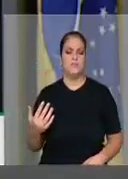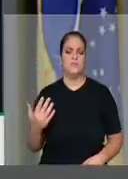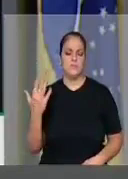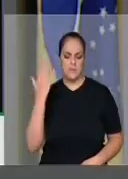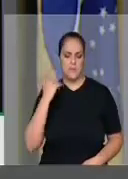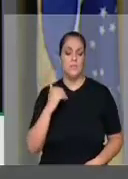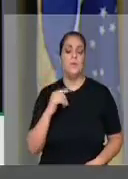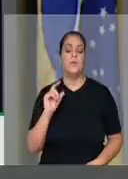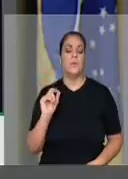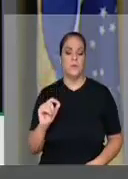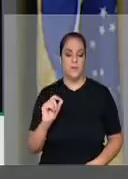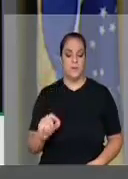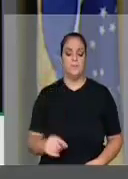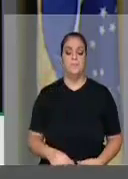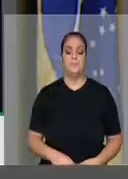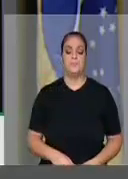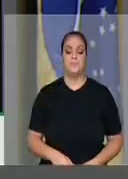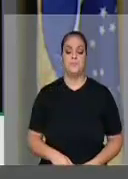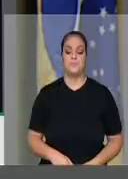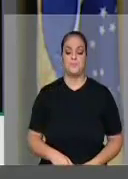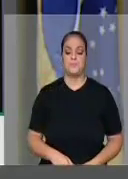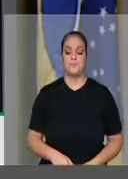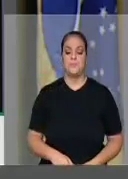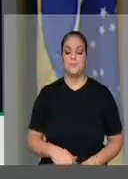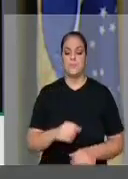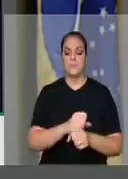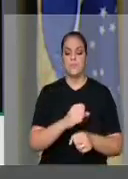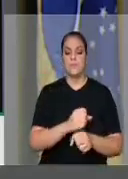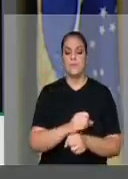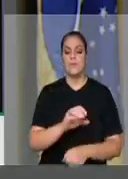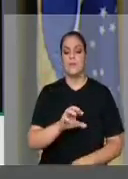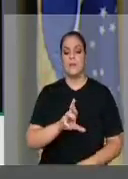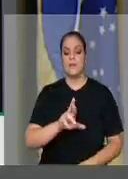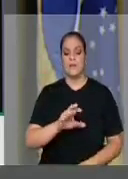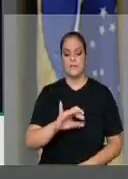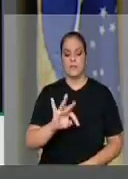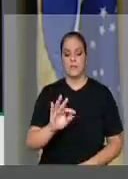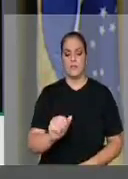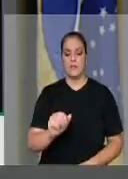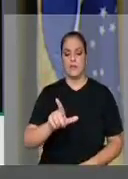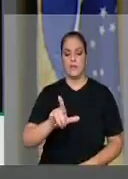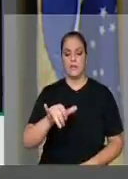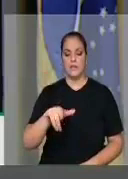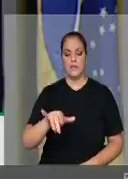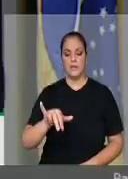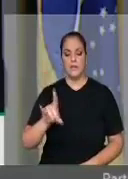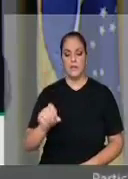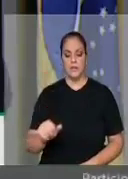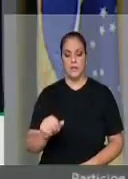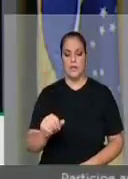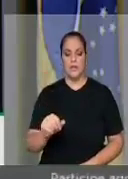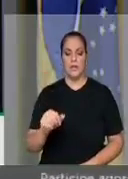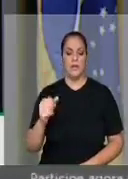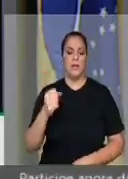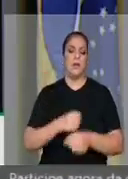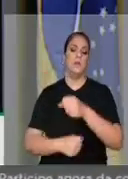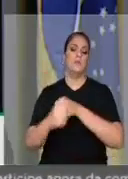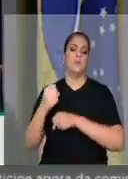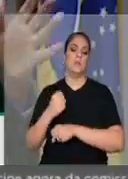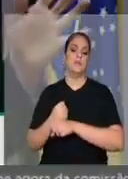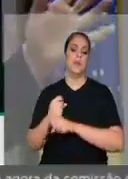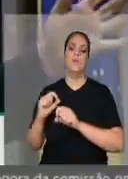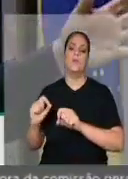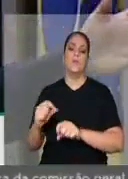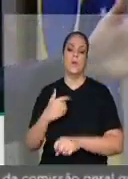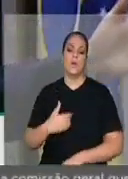proposta. Pegamos a receita líquida, o que arrecadou a União, Estado e Município no ano